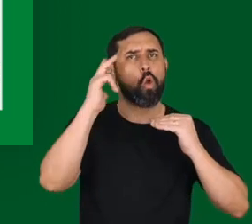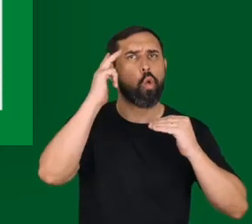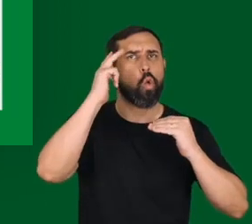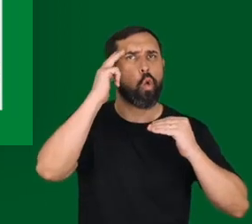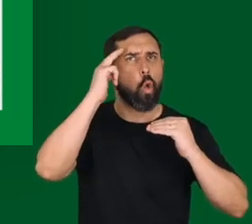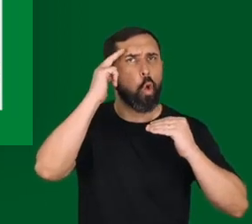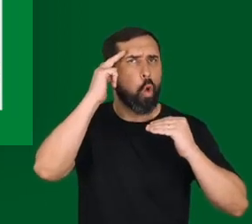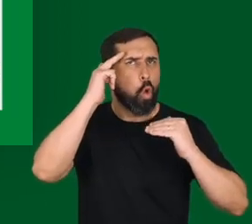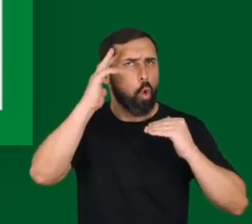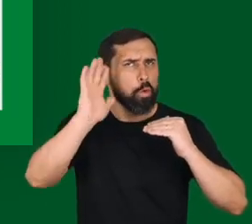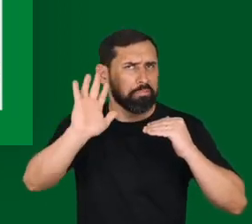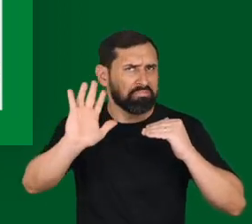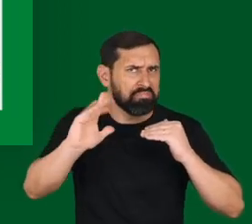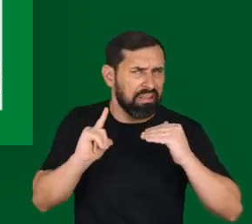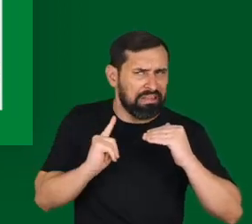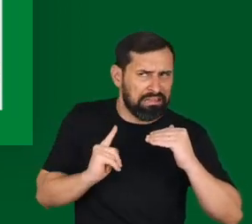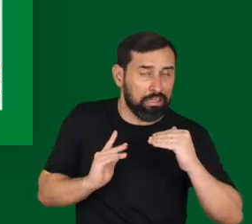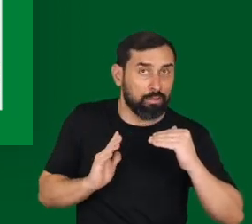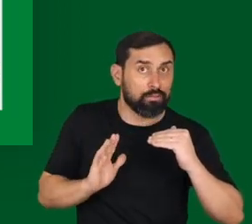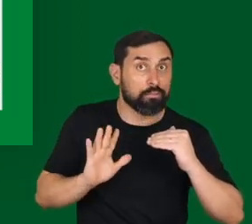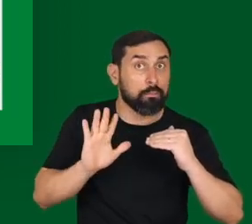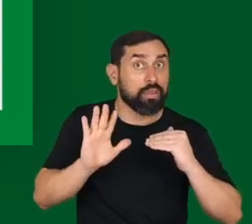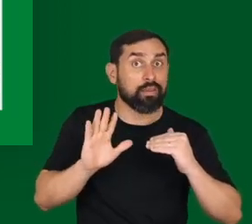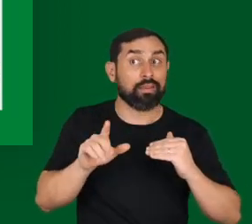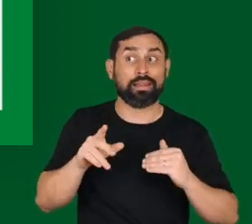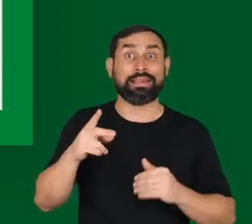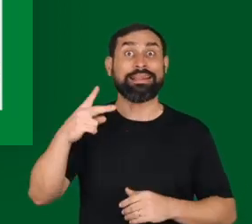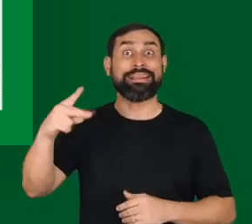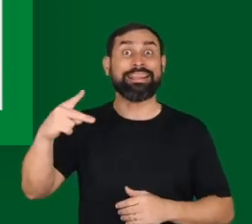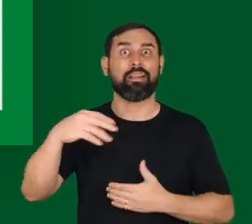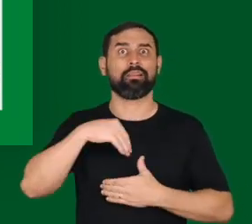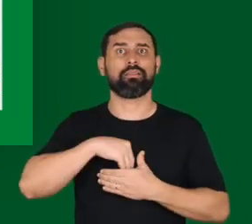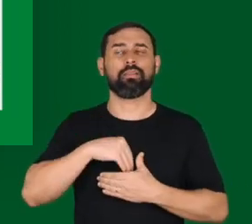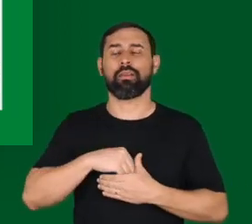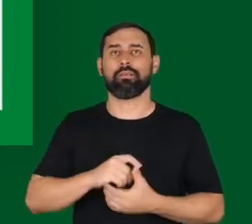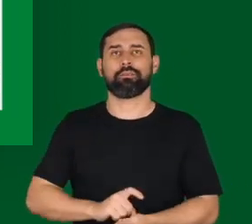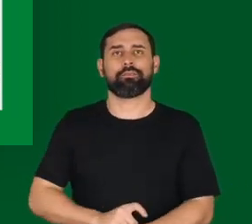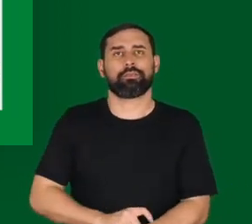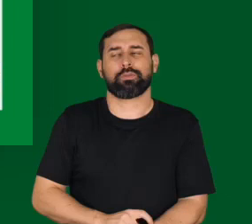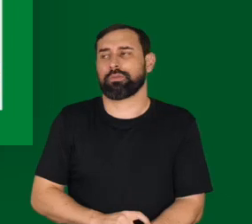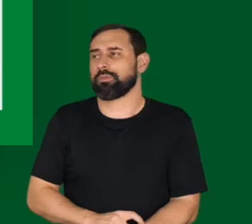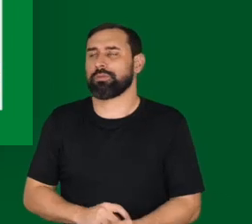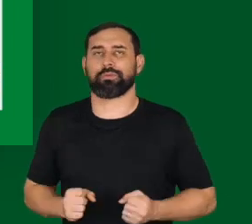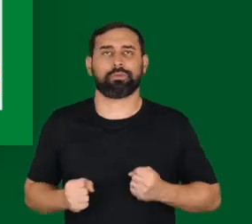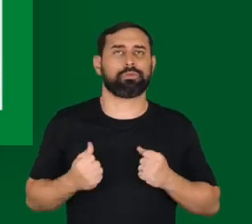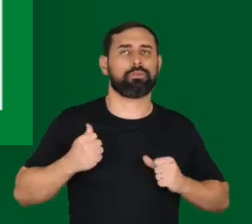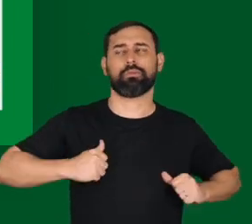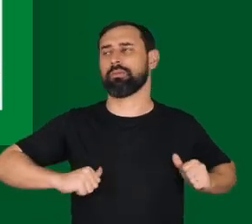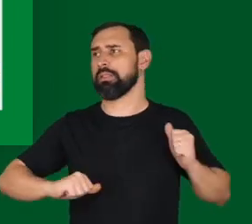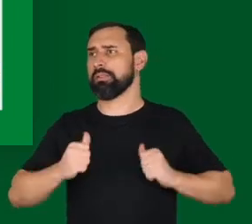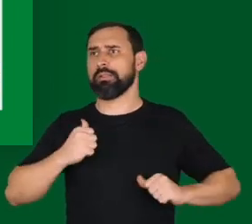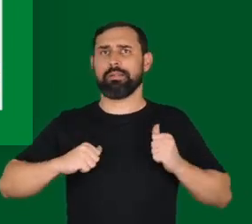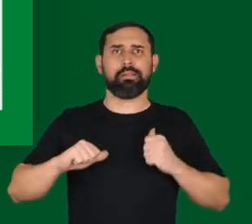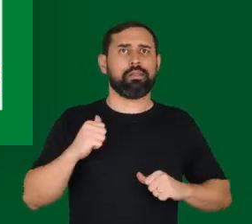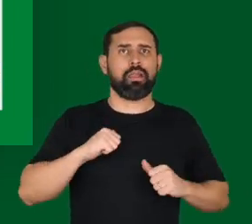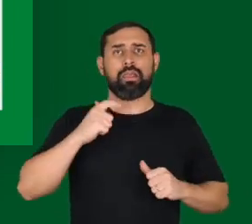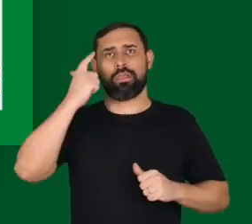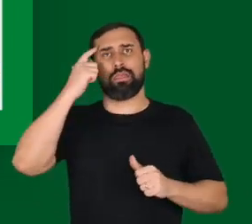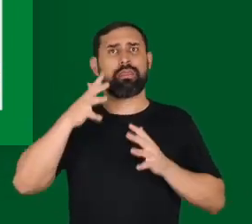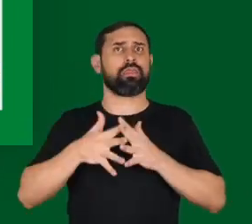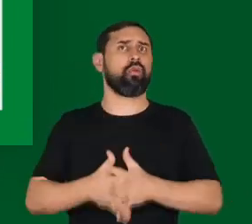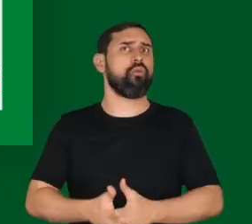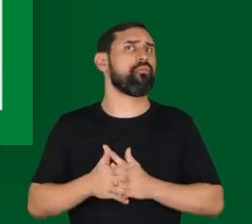normalidade, como a gente viu no gráfico anterior, e a pressão de pulso ela ainda vai estar normal. Já no sistema nervoso central, a criança ela vai